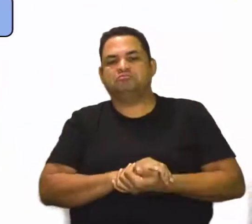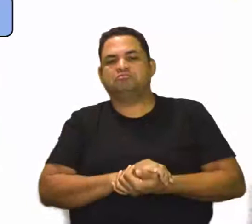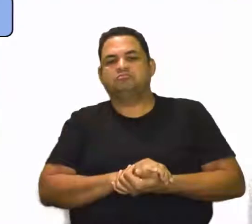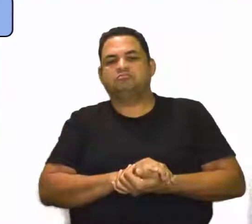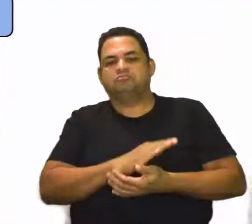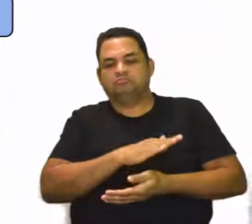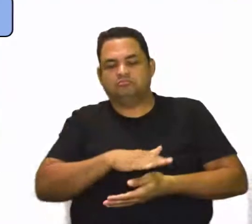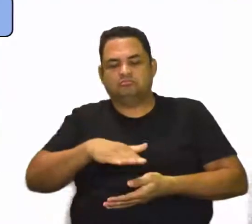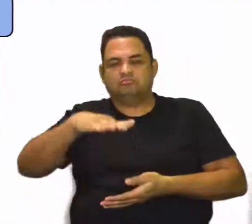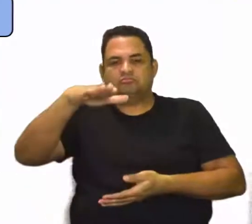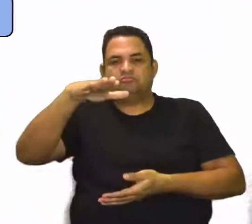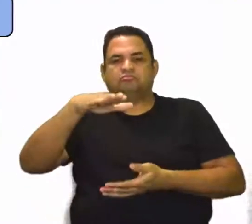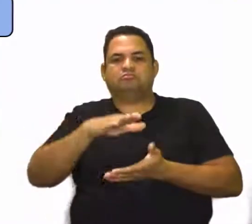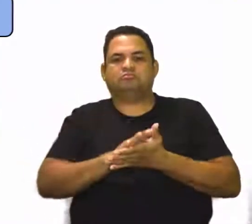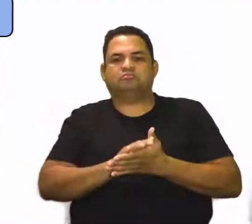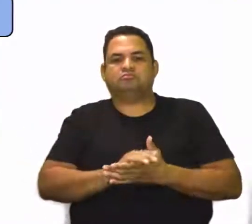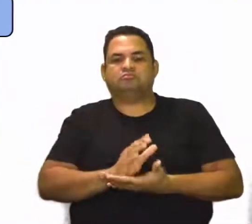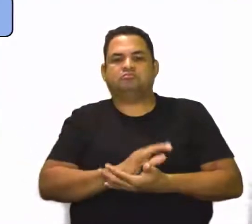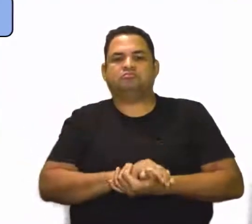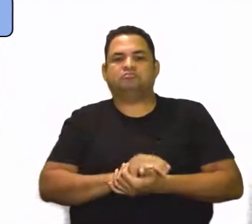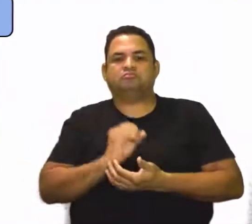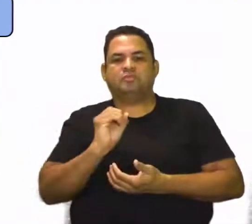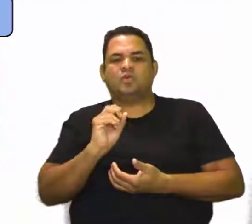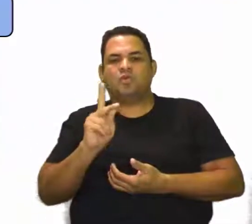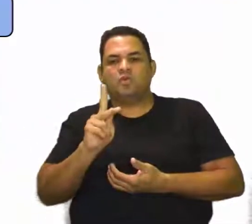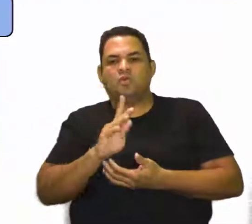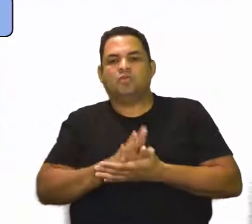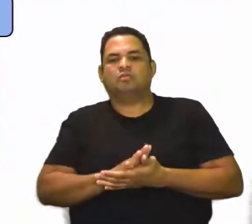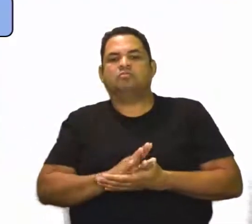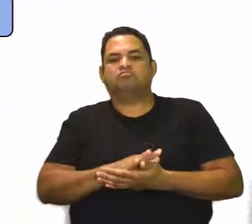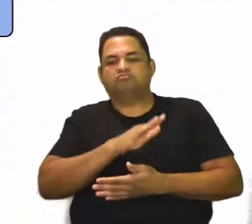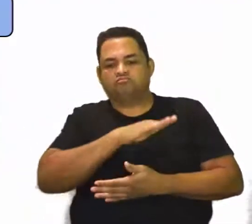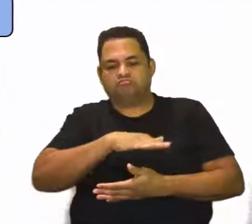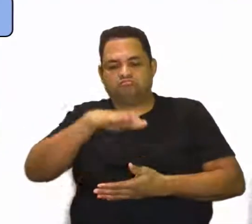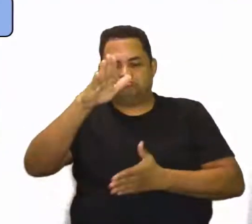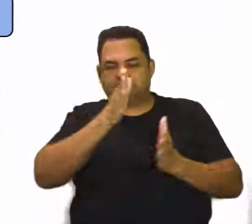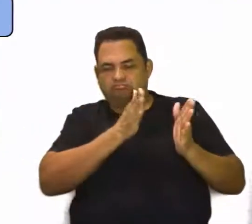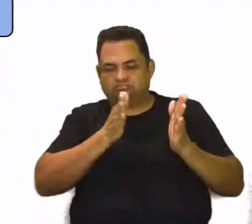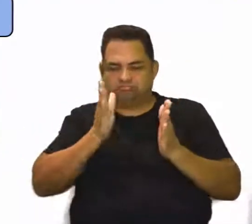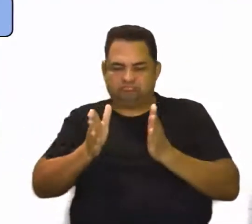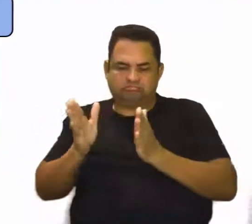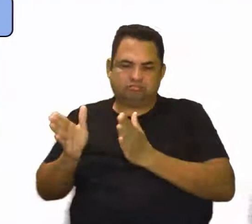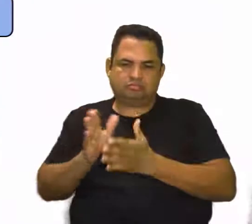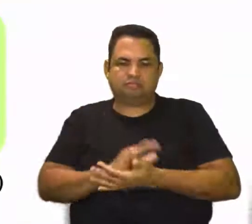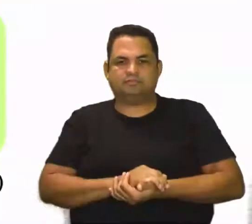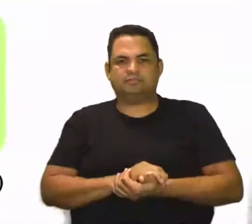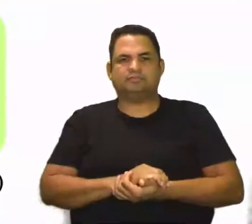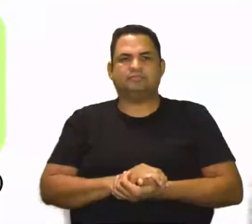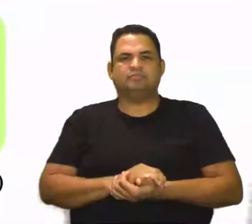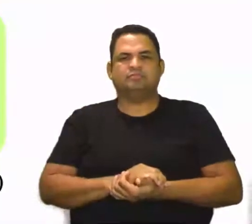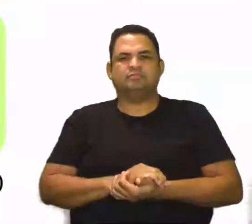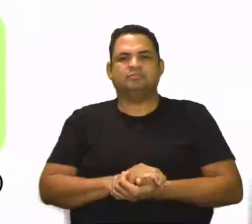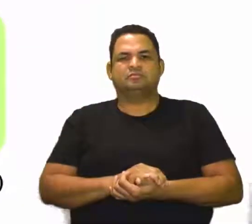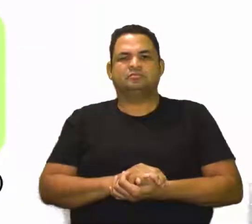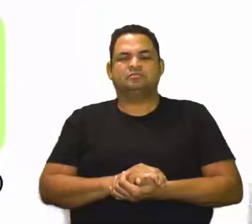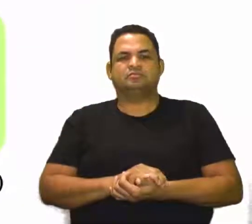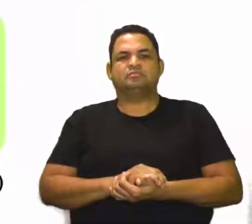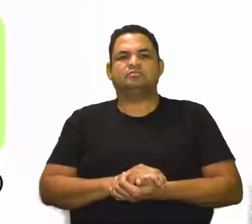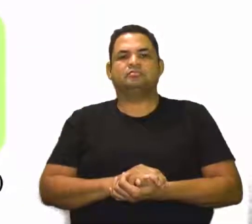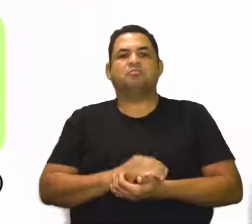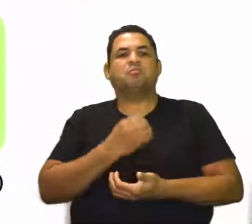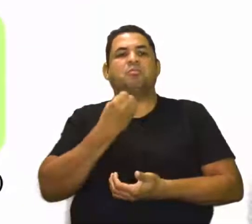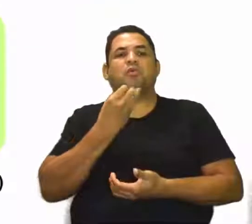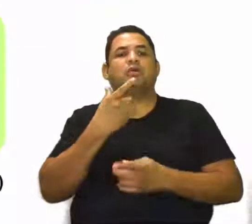fase adulta, risca aí. Ok, também na fase adulta, a atividade física. Quais que seriam os